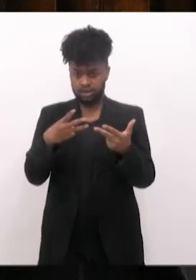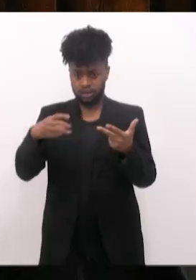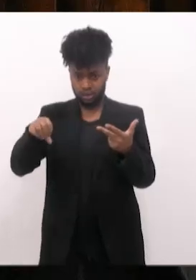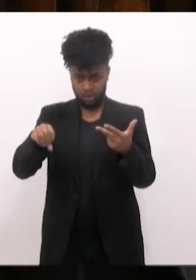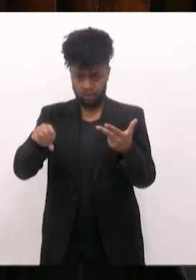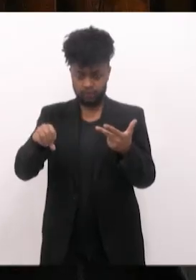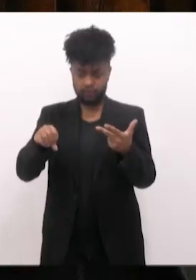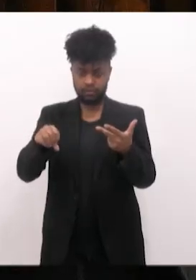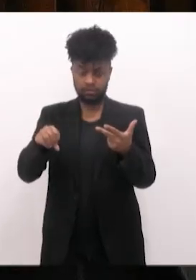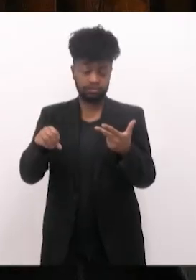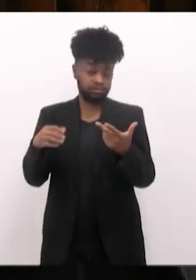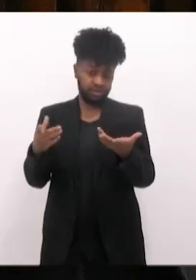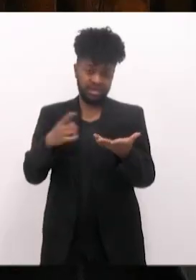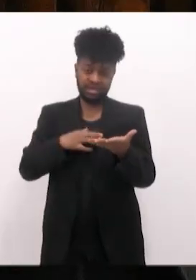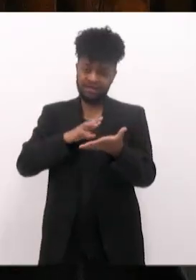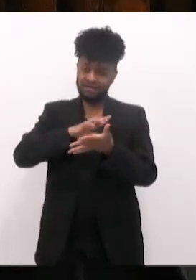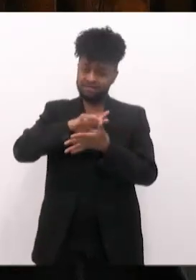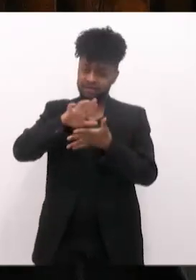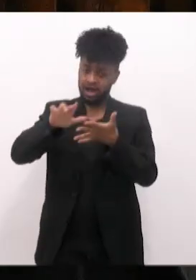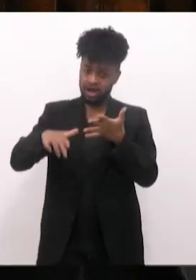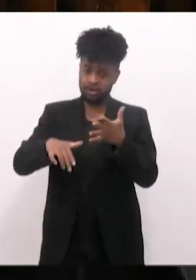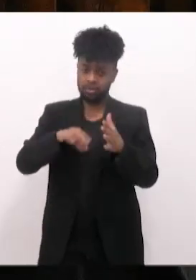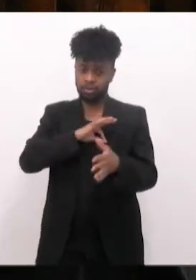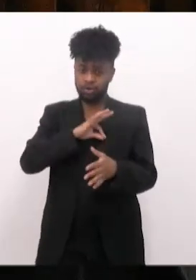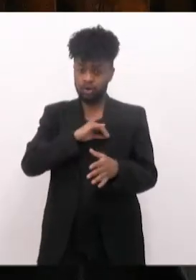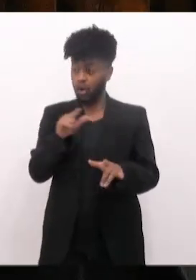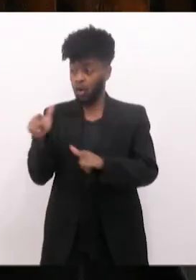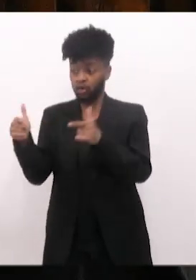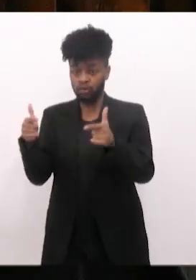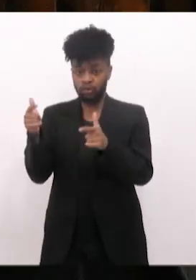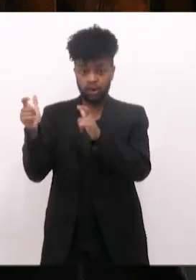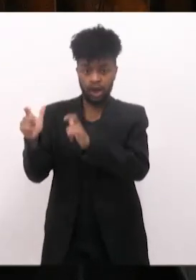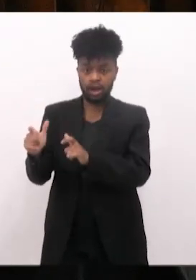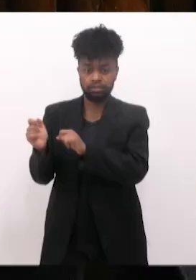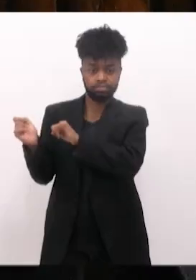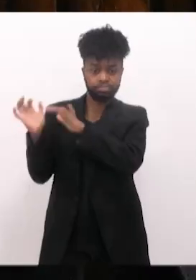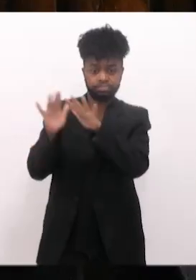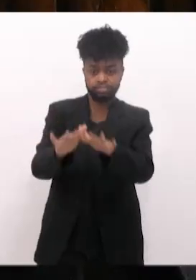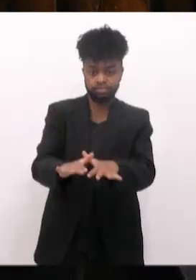39, ou seja, vários policiais deslocados de outros lugares.